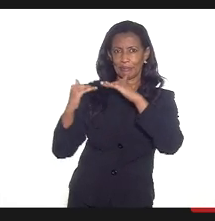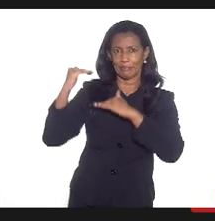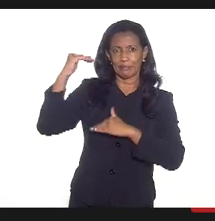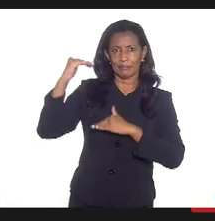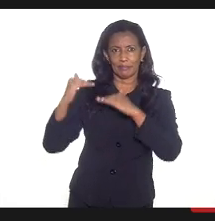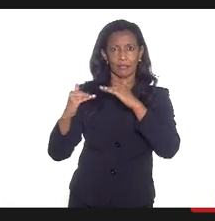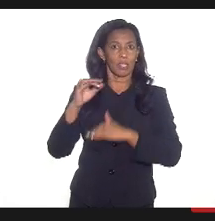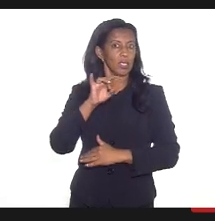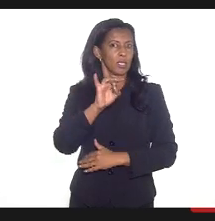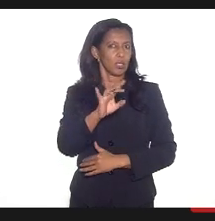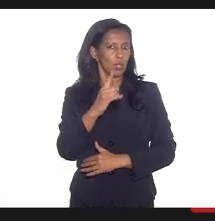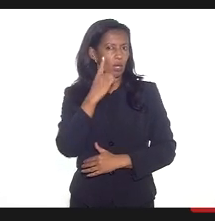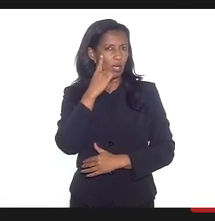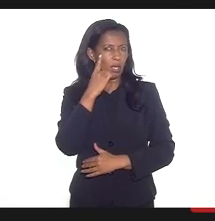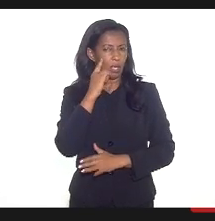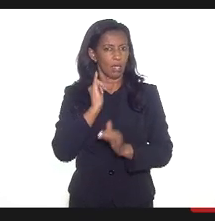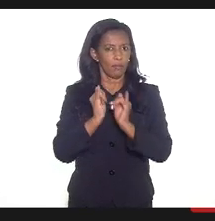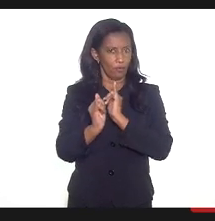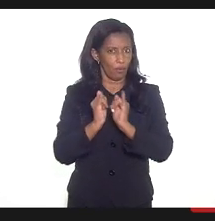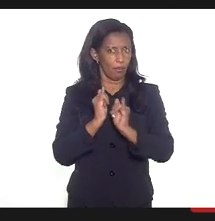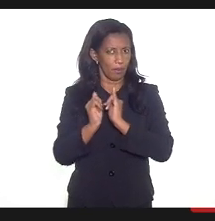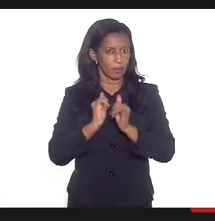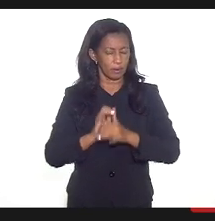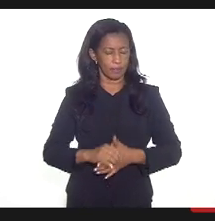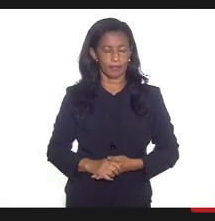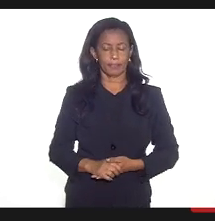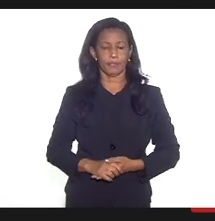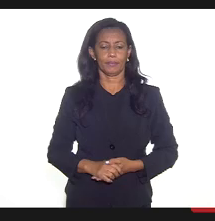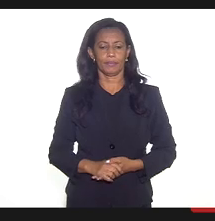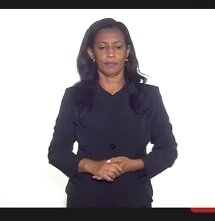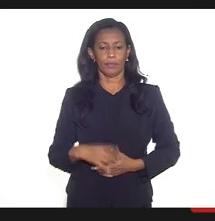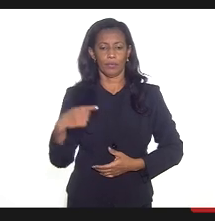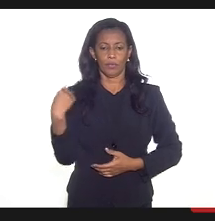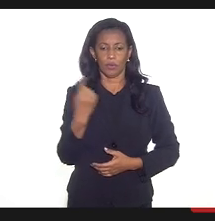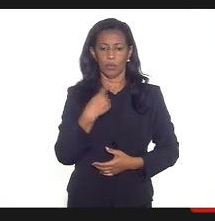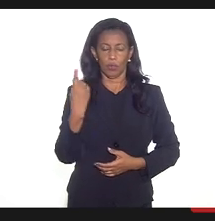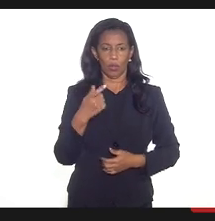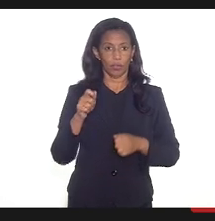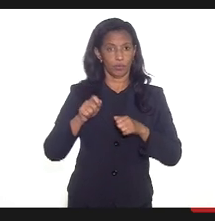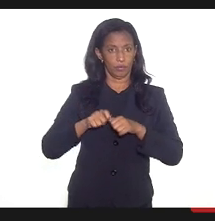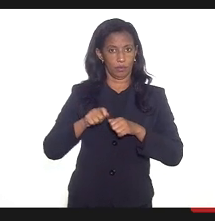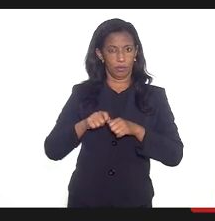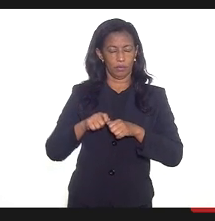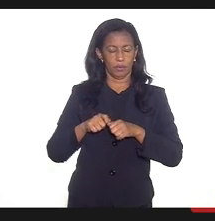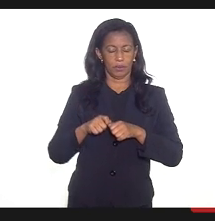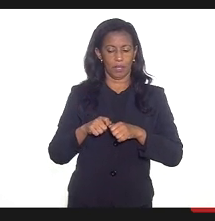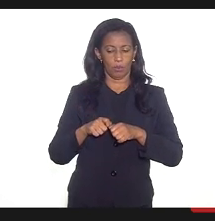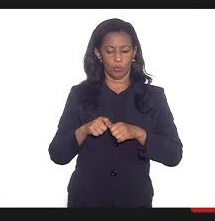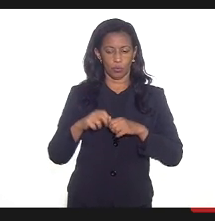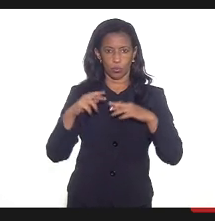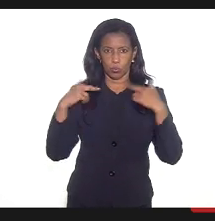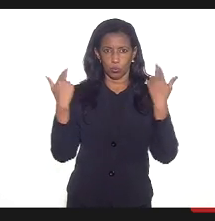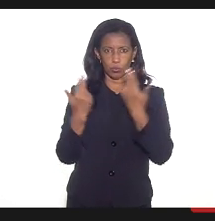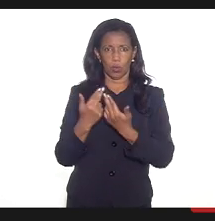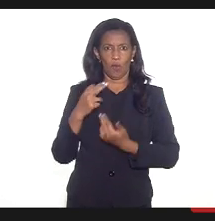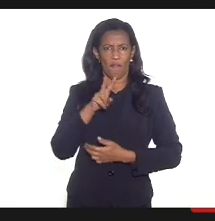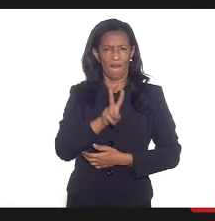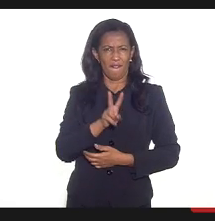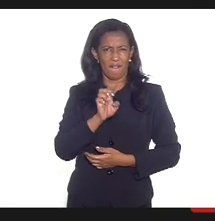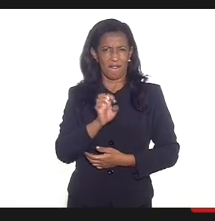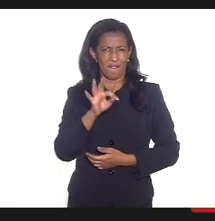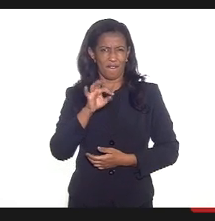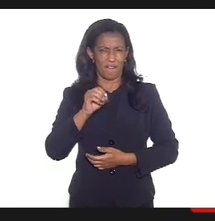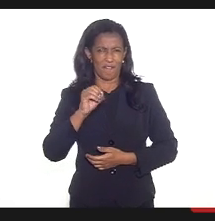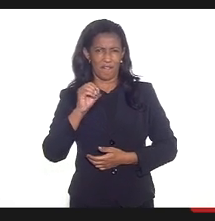para trazer essa informação, nós fizemos uma sessão dos vetos, foi semana